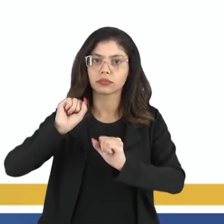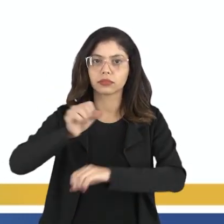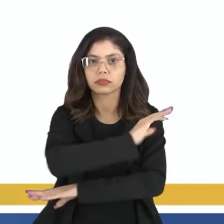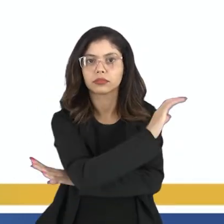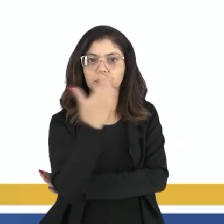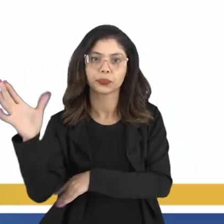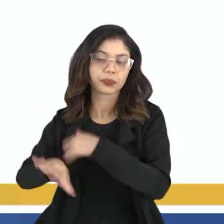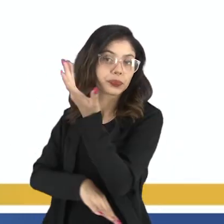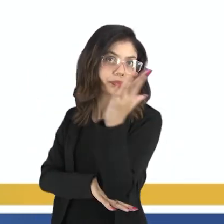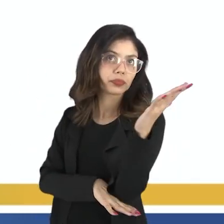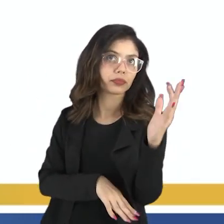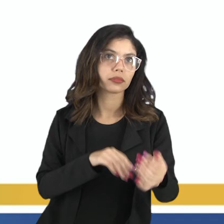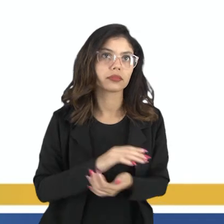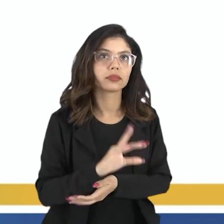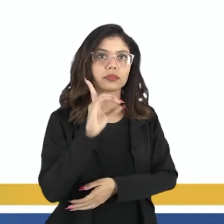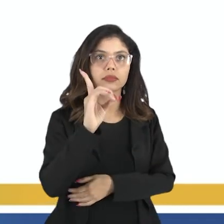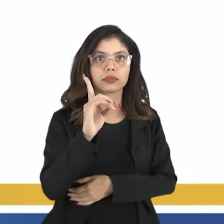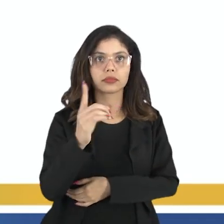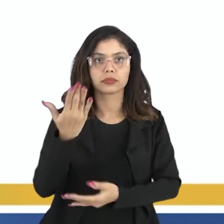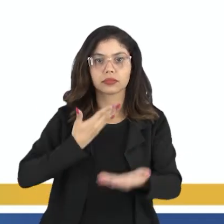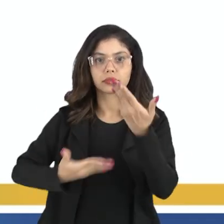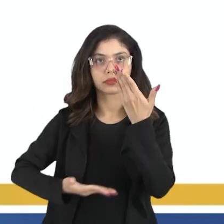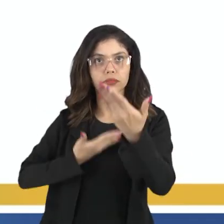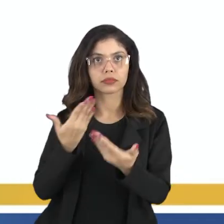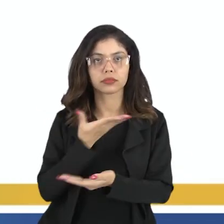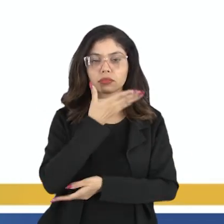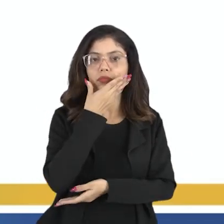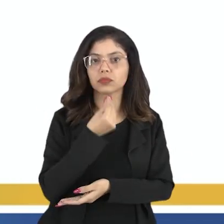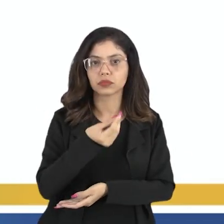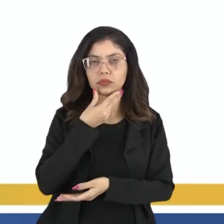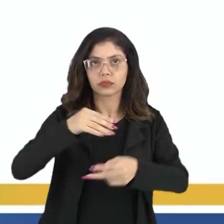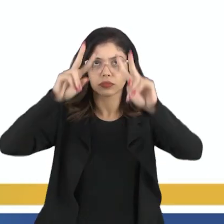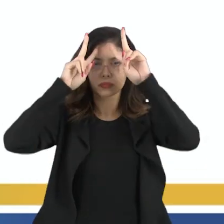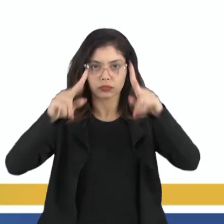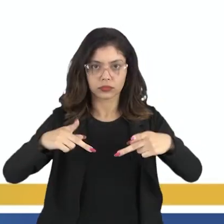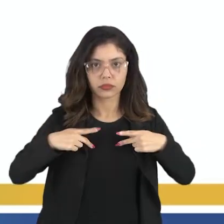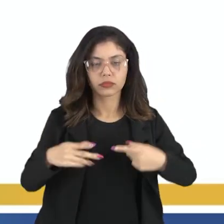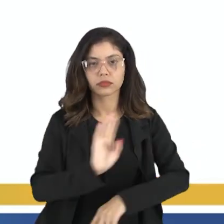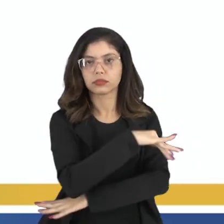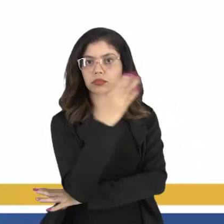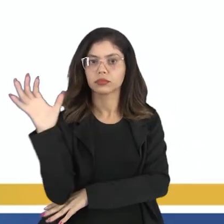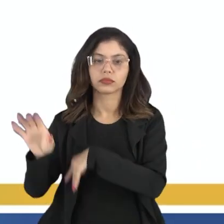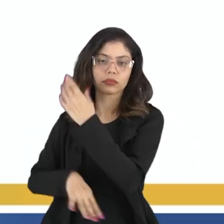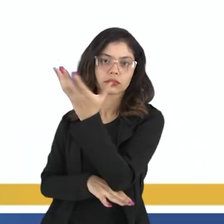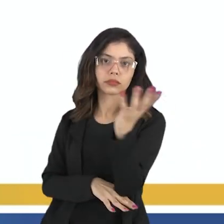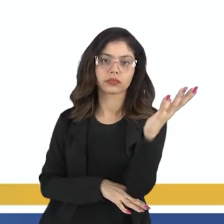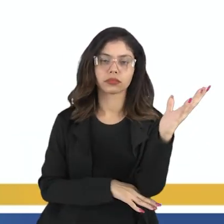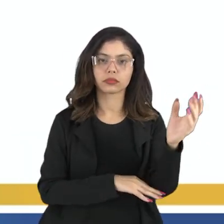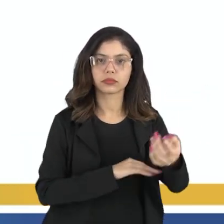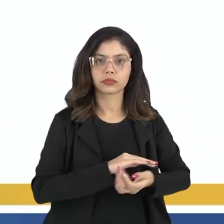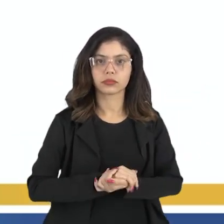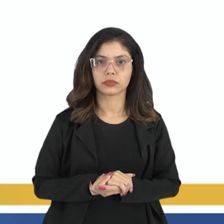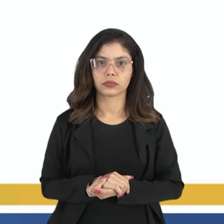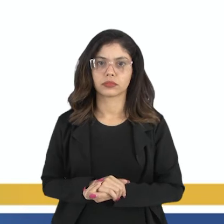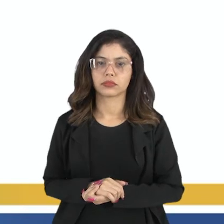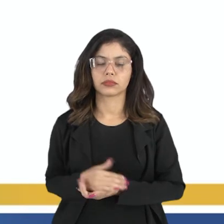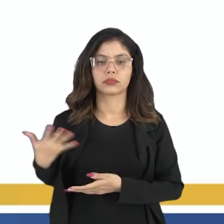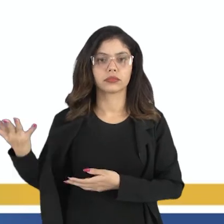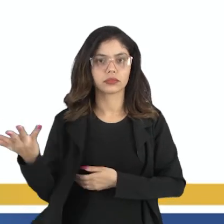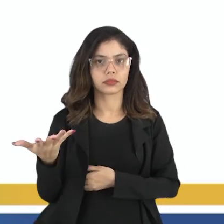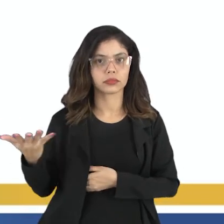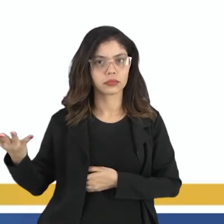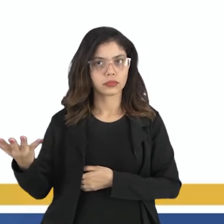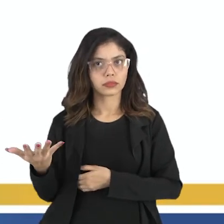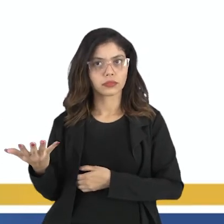estudo das mudanças no meio ambiente. D, relação entre o homem e a natureza. Com